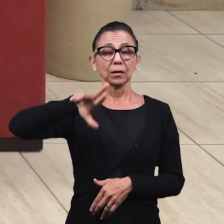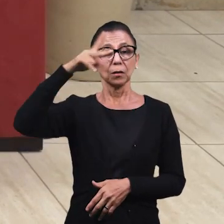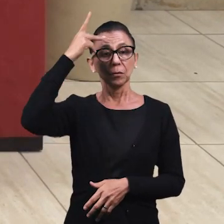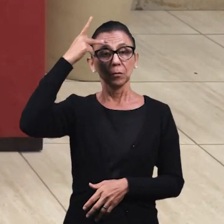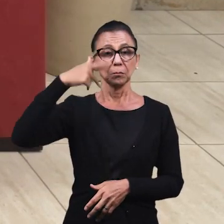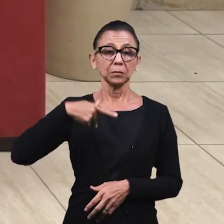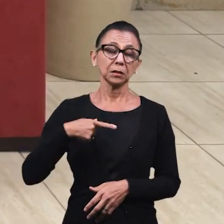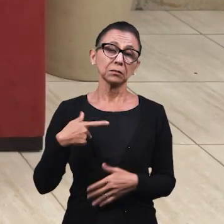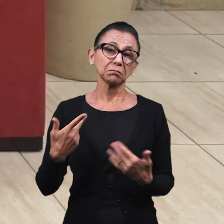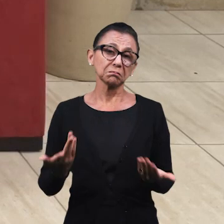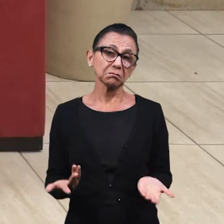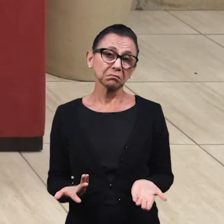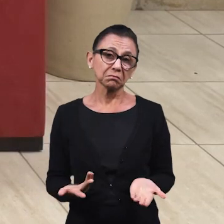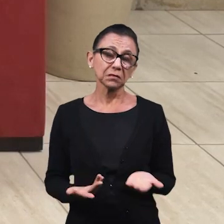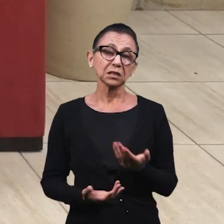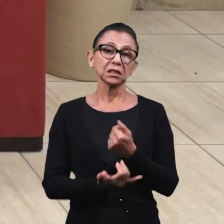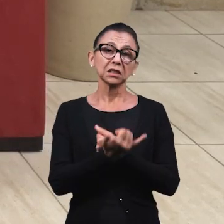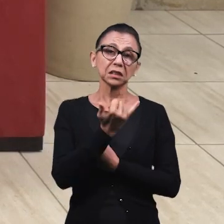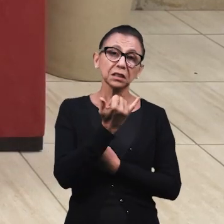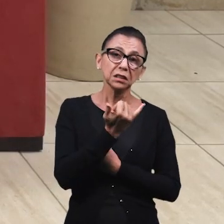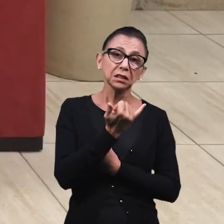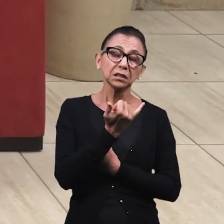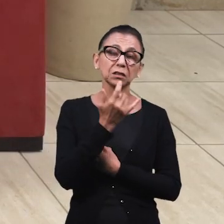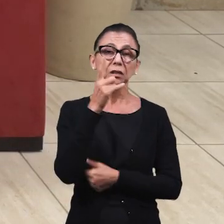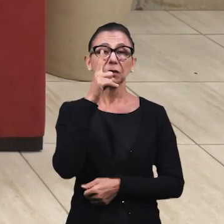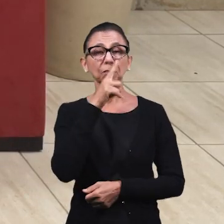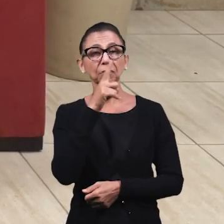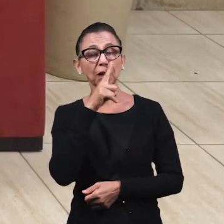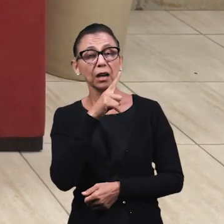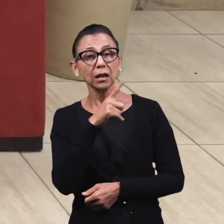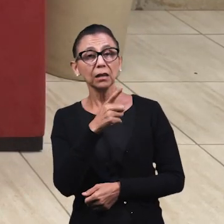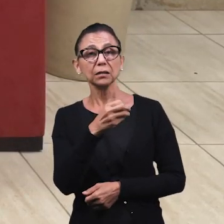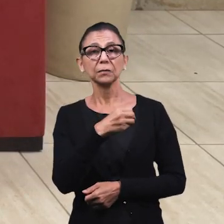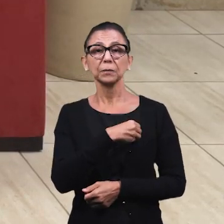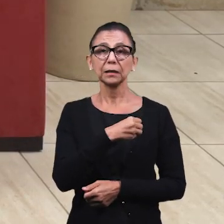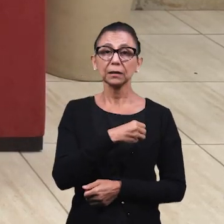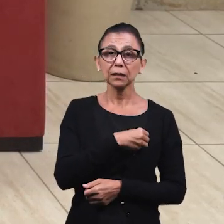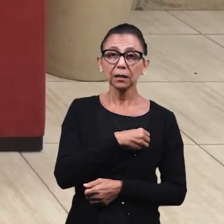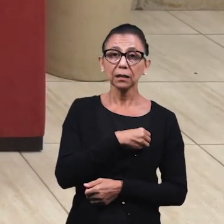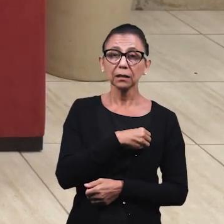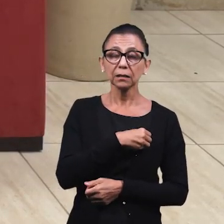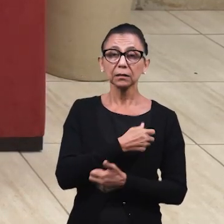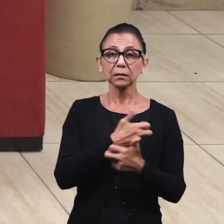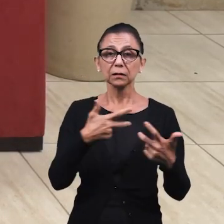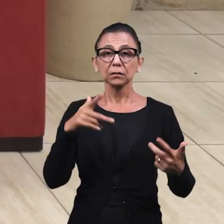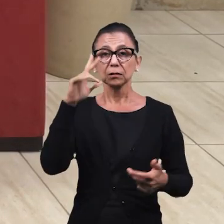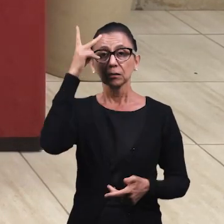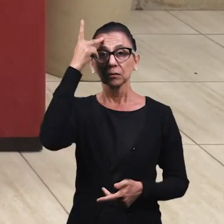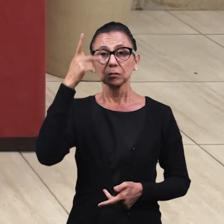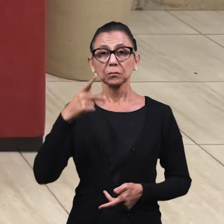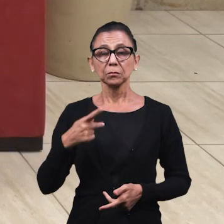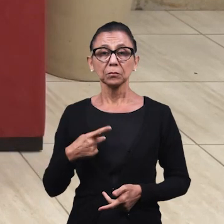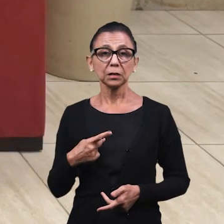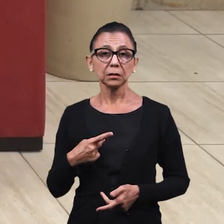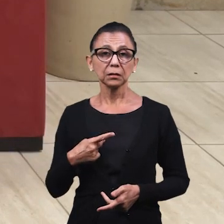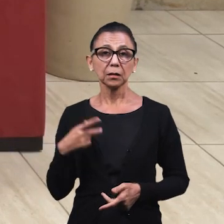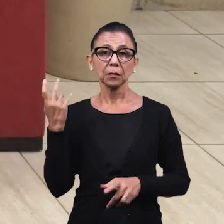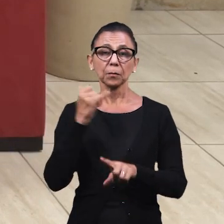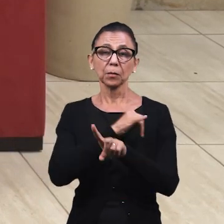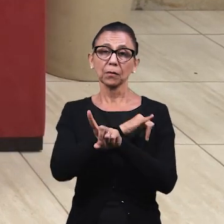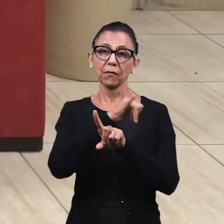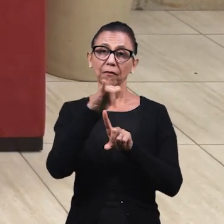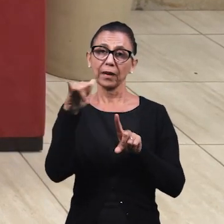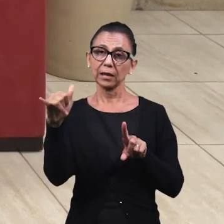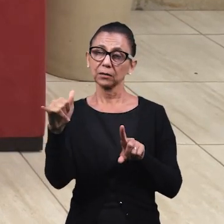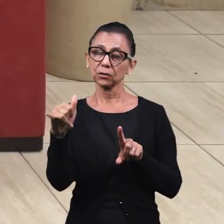a carne conduz o homem ao engano, às falhas, ao pecado, aos erros. Mas a manifestação